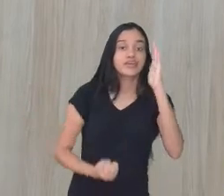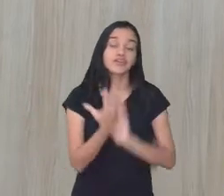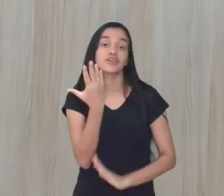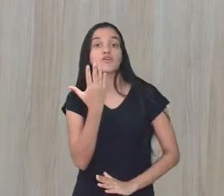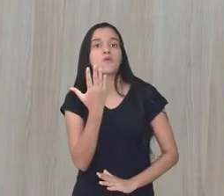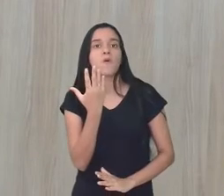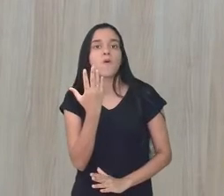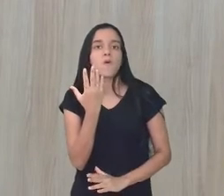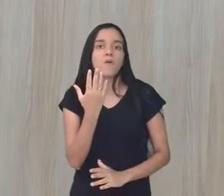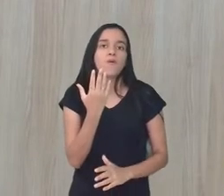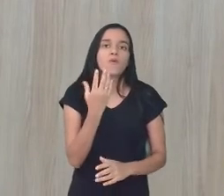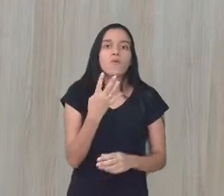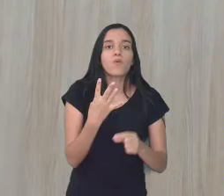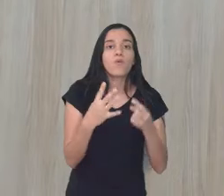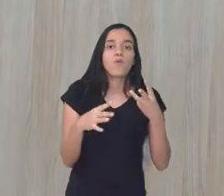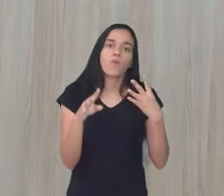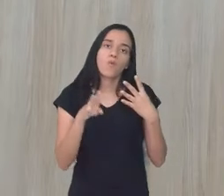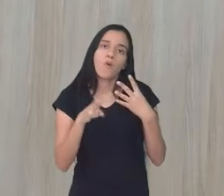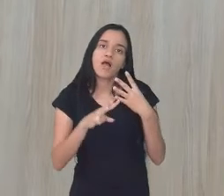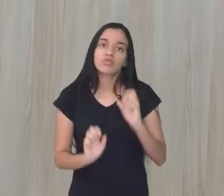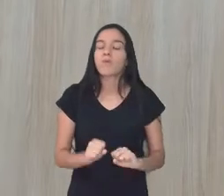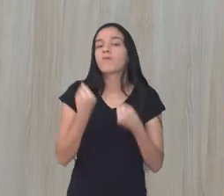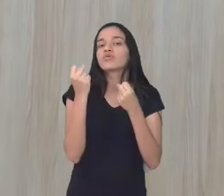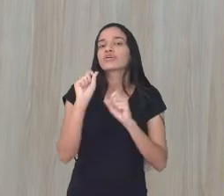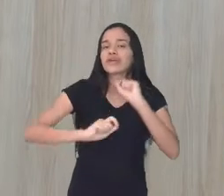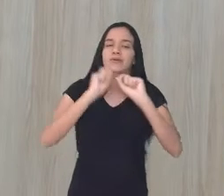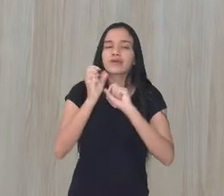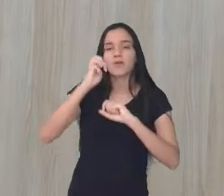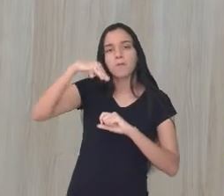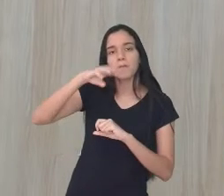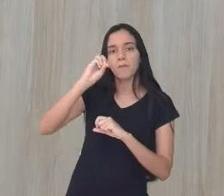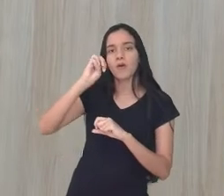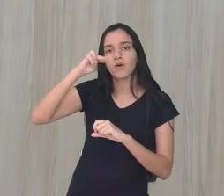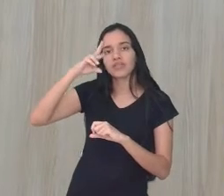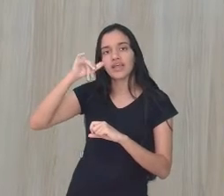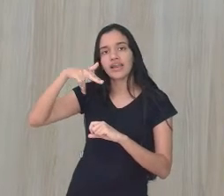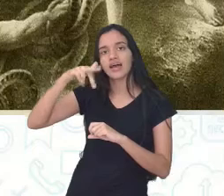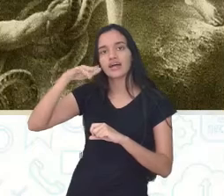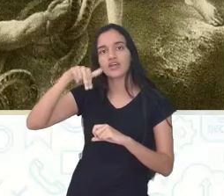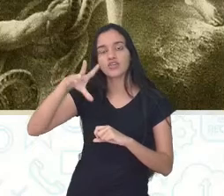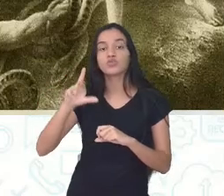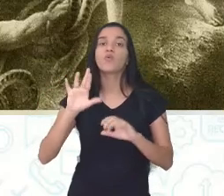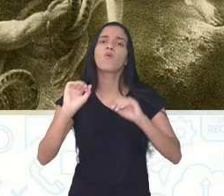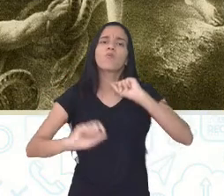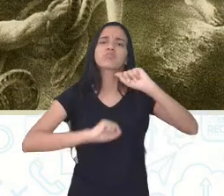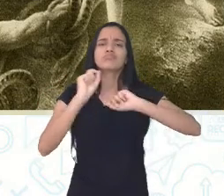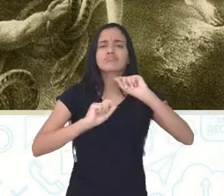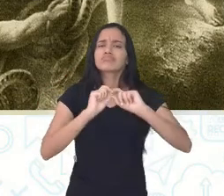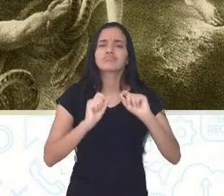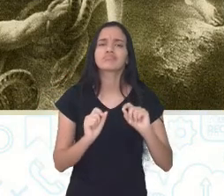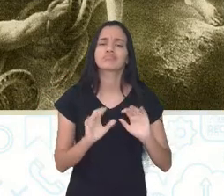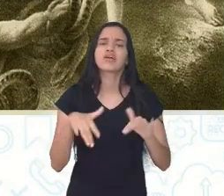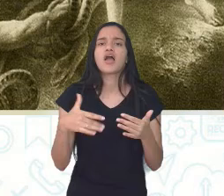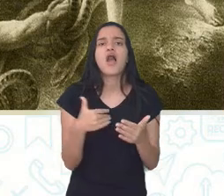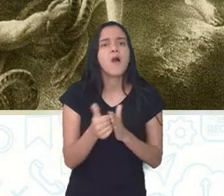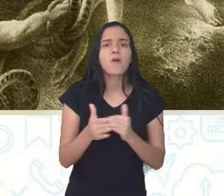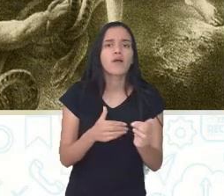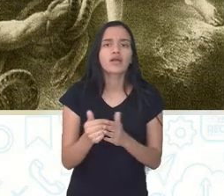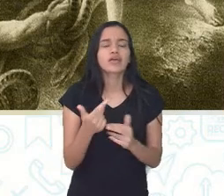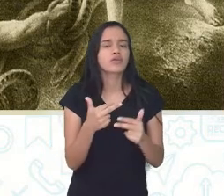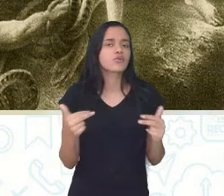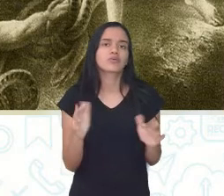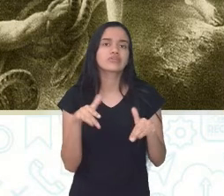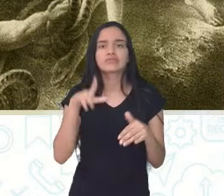poder, que era o poder moderador. Veja só. E o que é que dizia esse poder moderador, né? Que qualquer coisa que